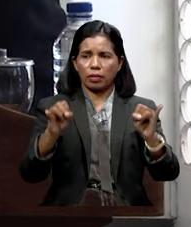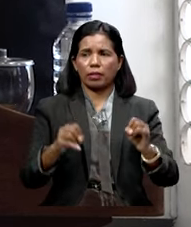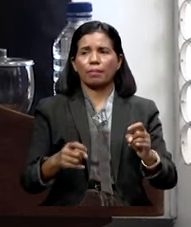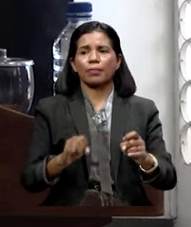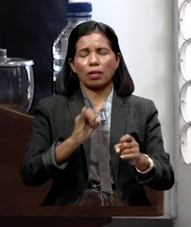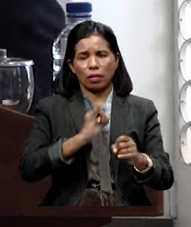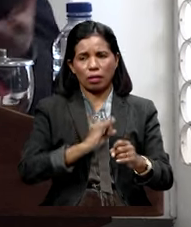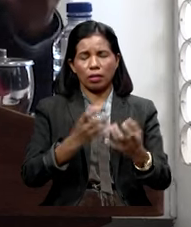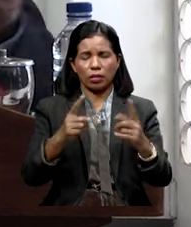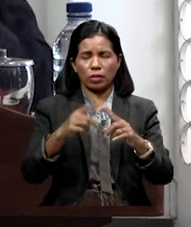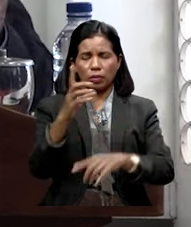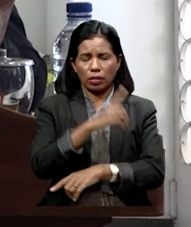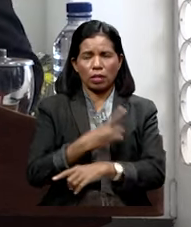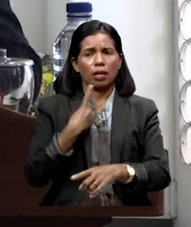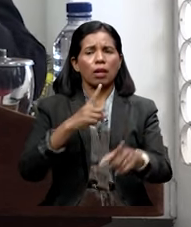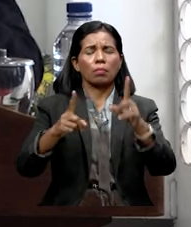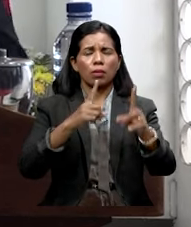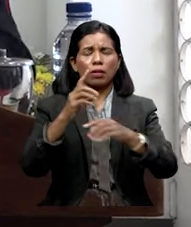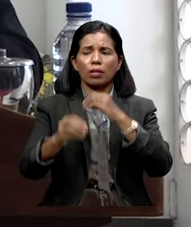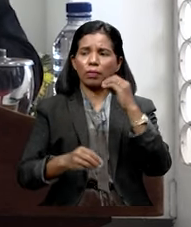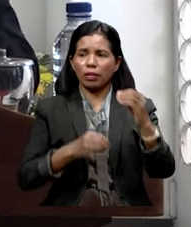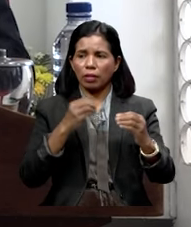Homem, Amiculito, Anubá,